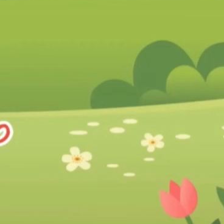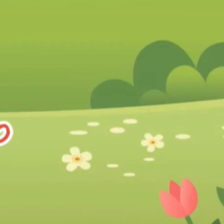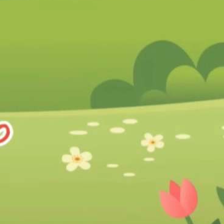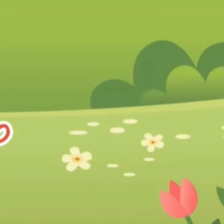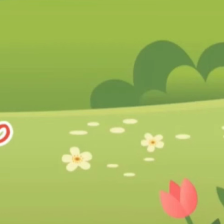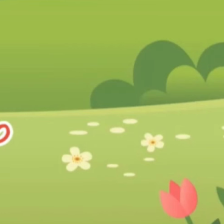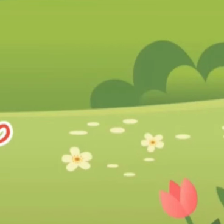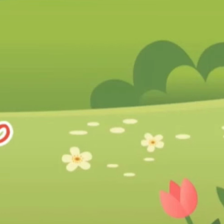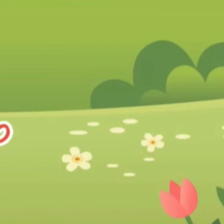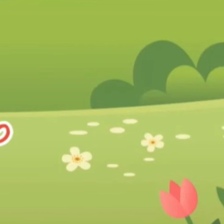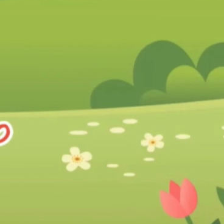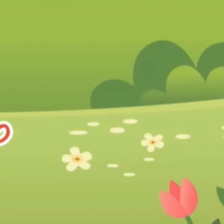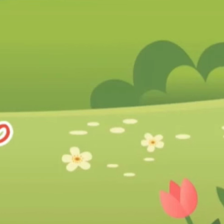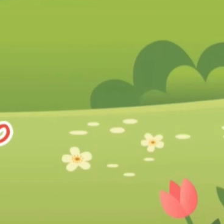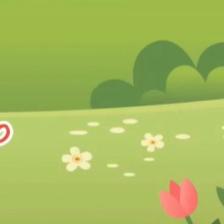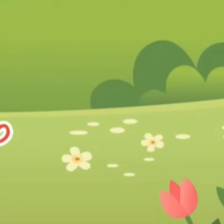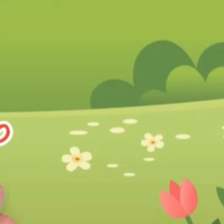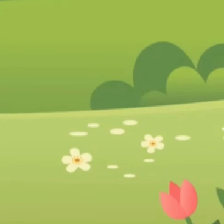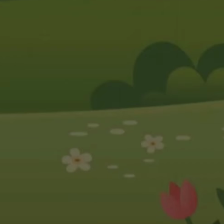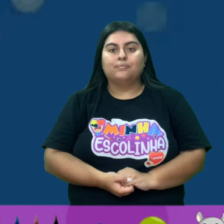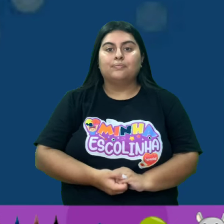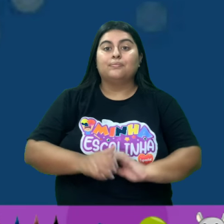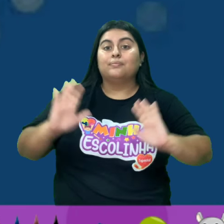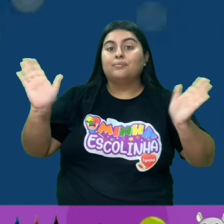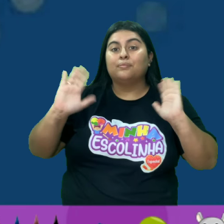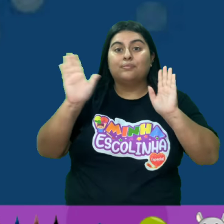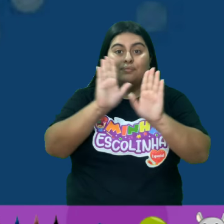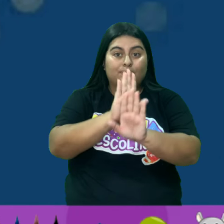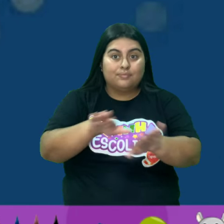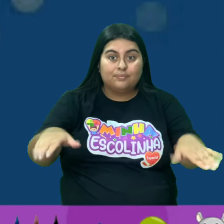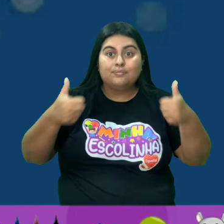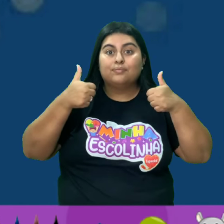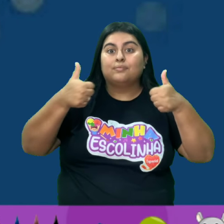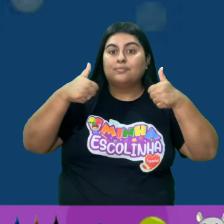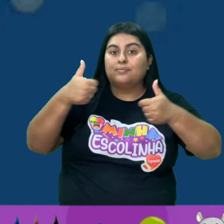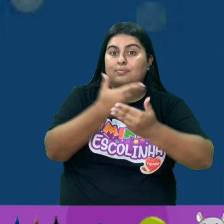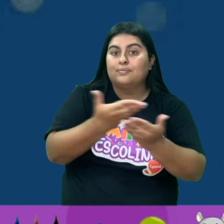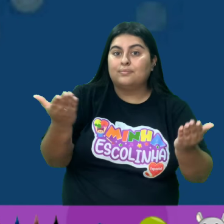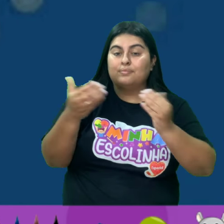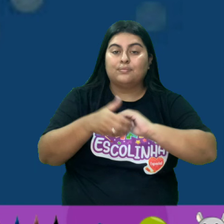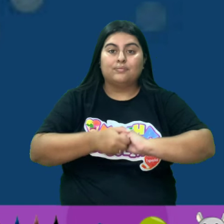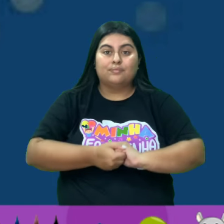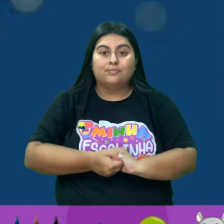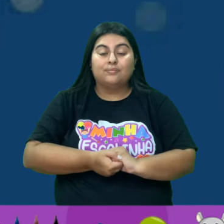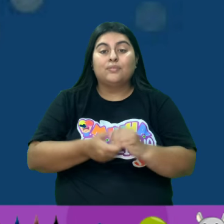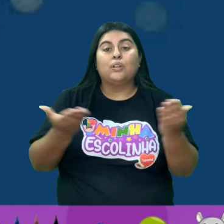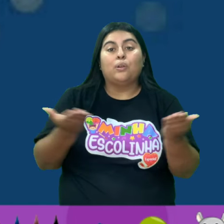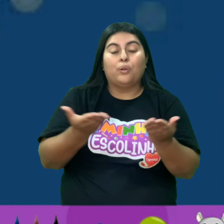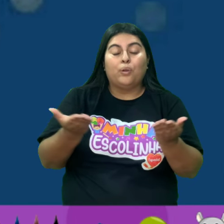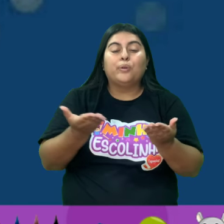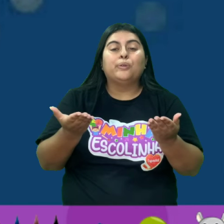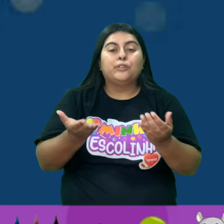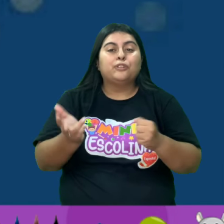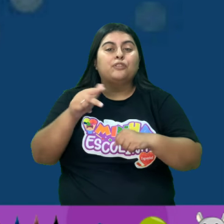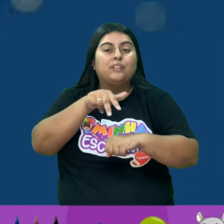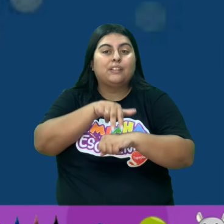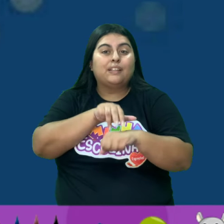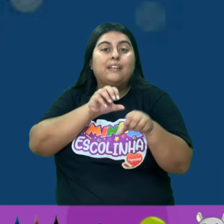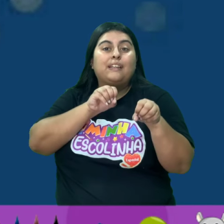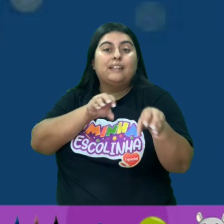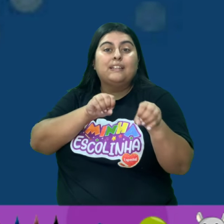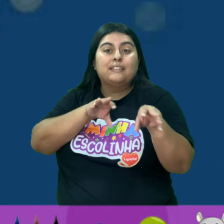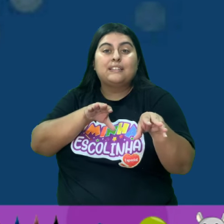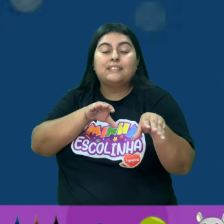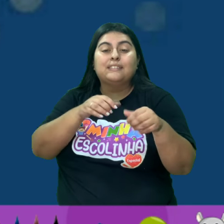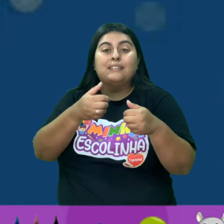Educação, Diversão e Inclusão. Olá, crianças! Tudo bem com vocês? Hoje, a ProJuju veio